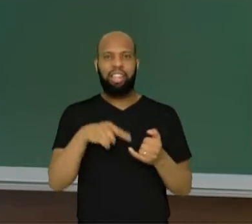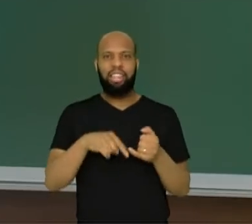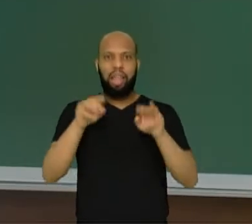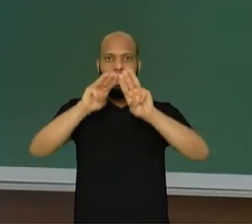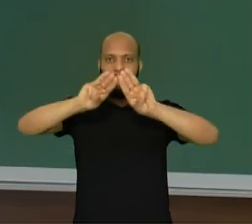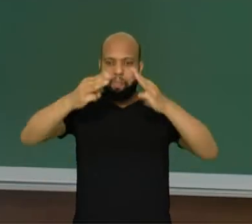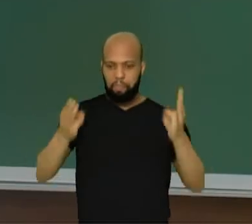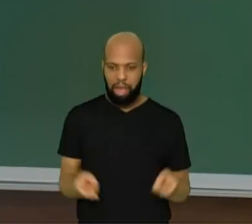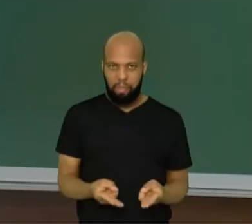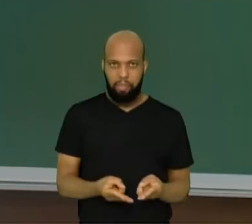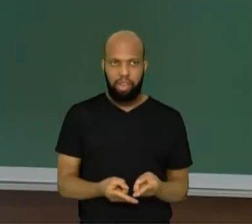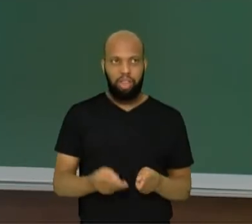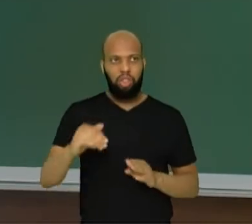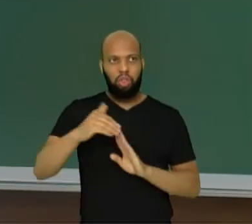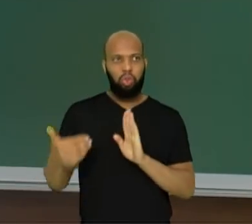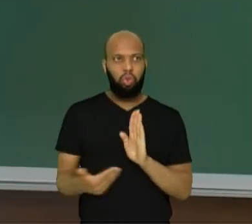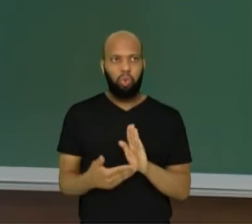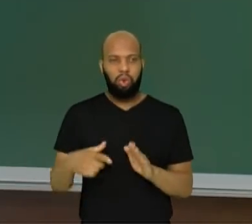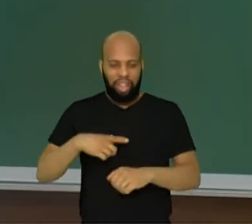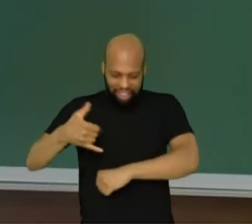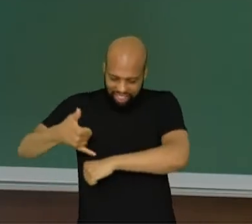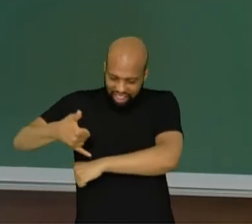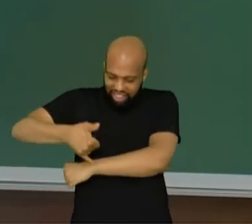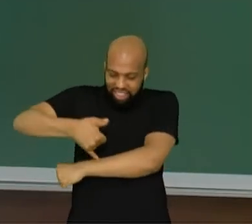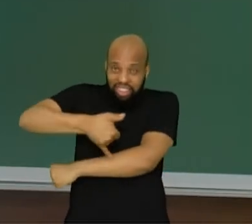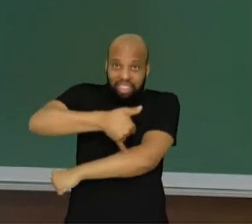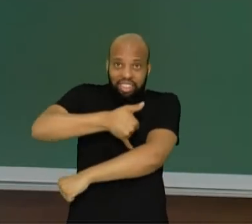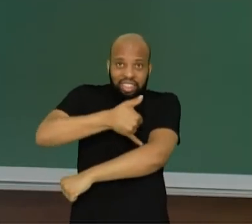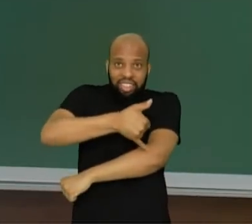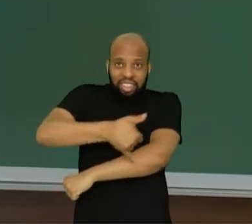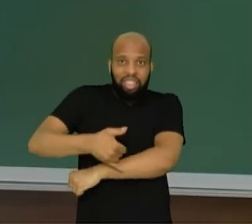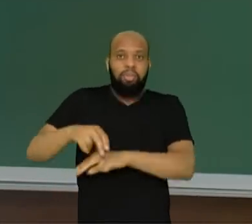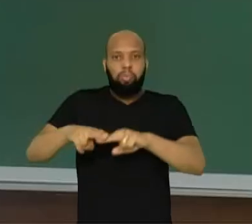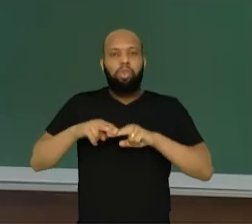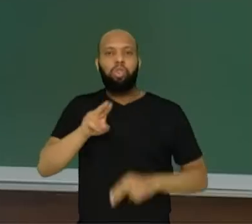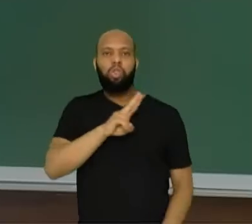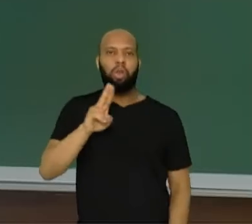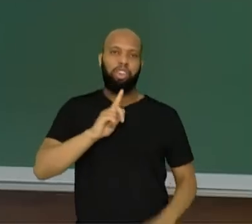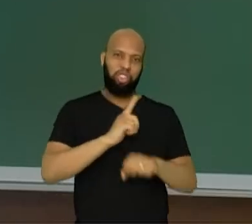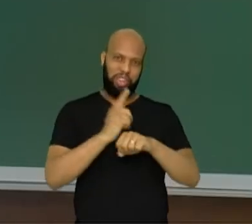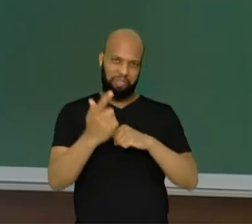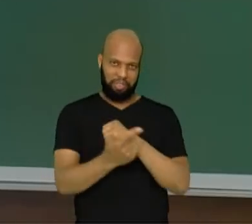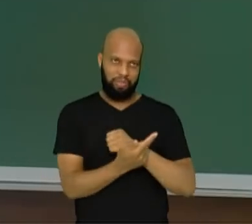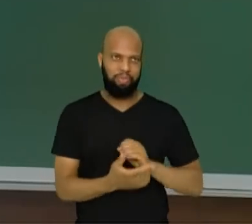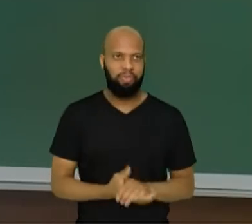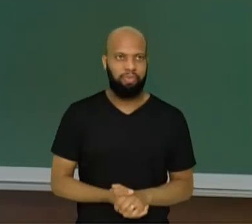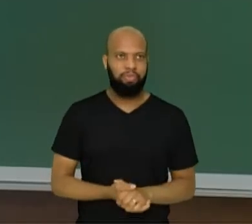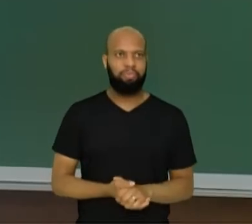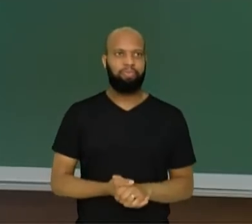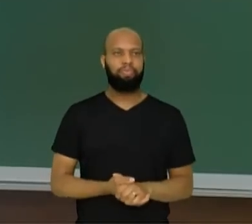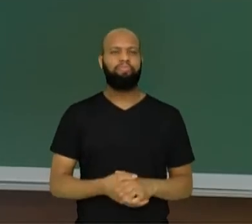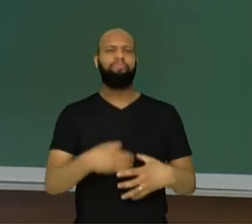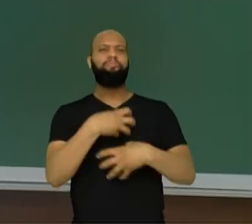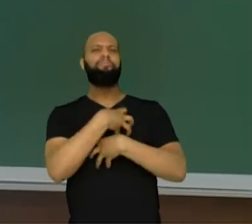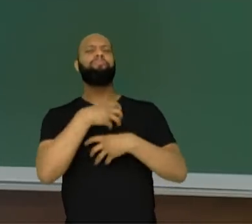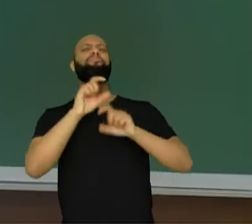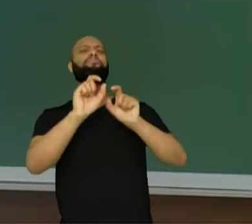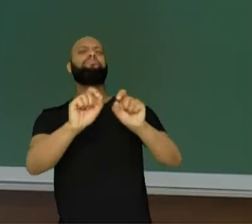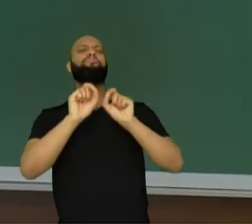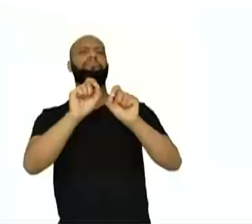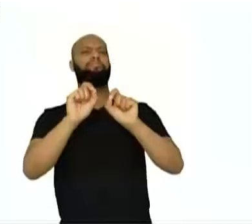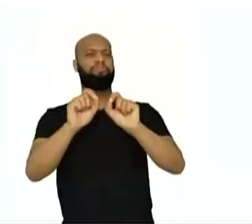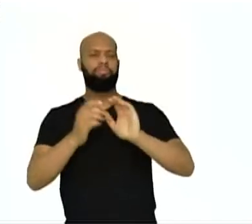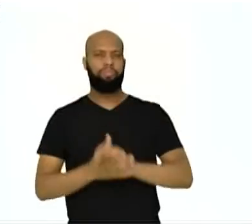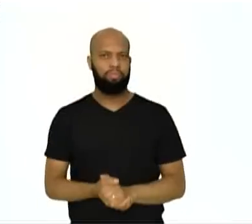tesouro, todo com uma linhazinha aonde ela se deslocou. Por isso, geográfico. Quais são os sintomas